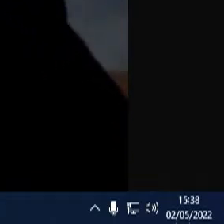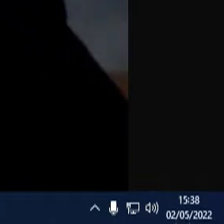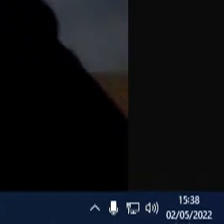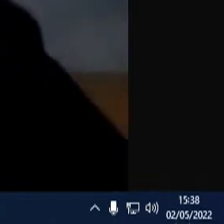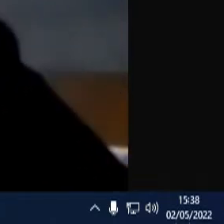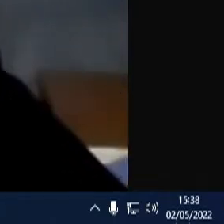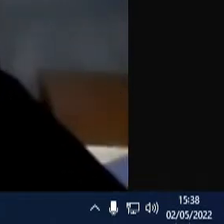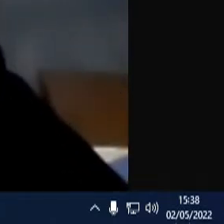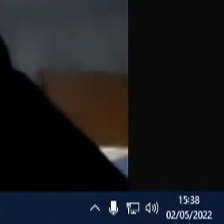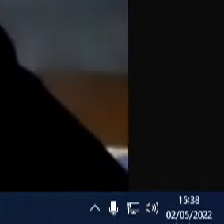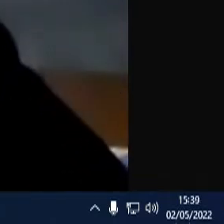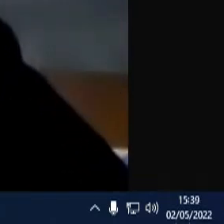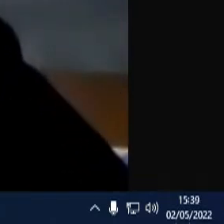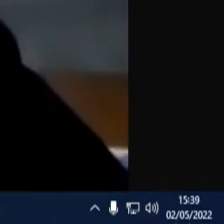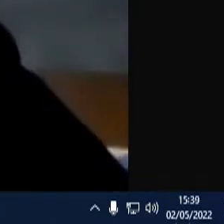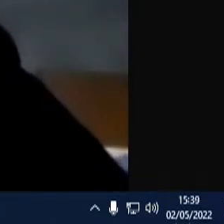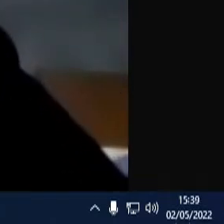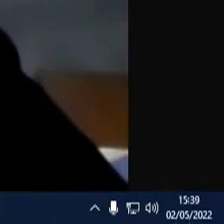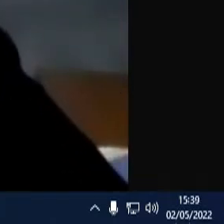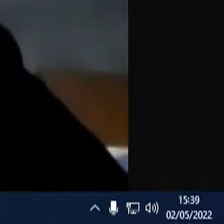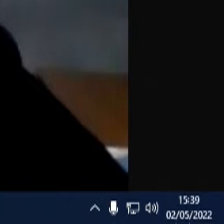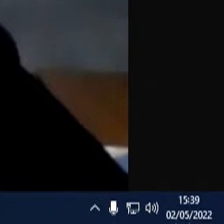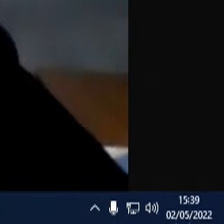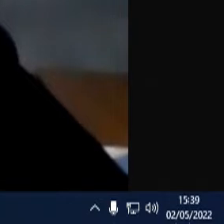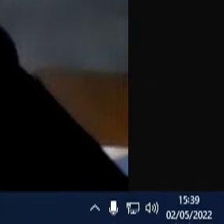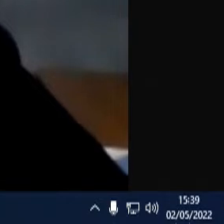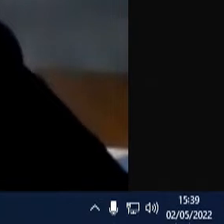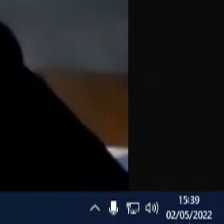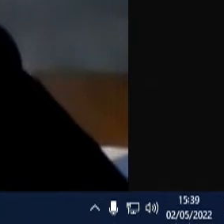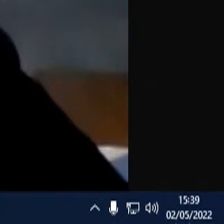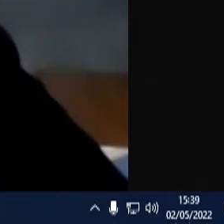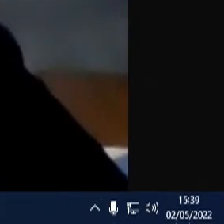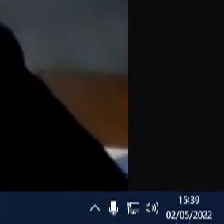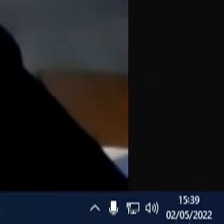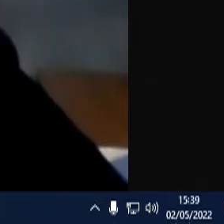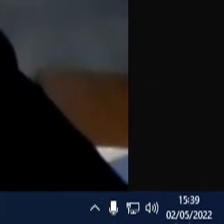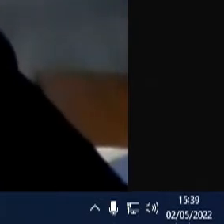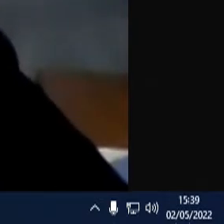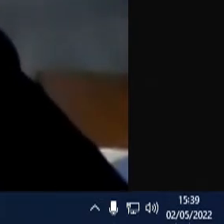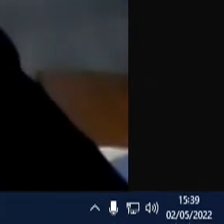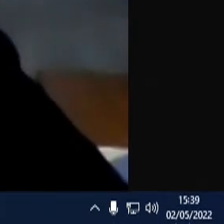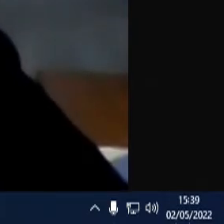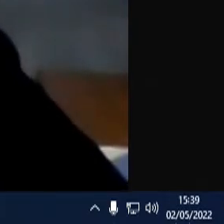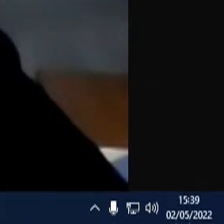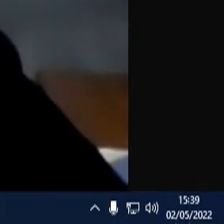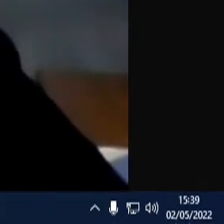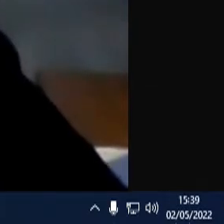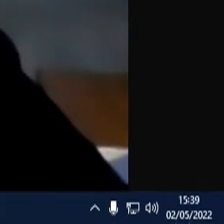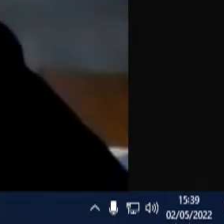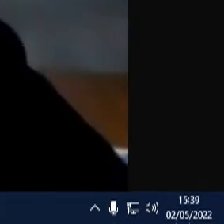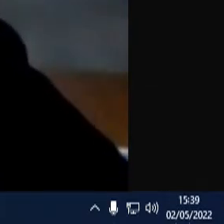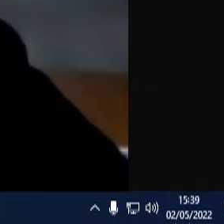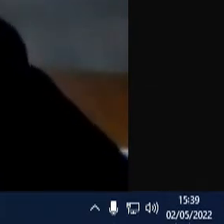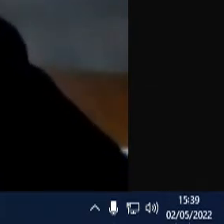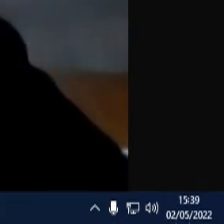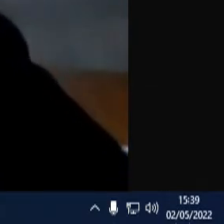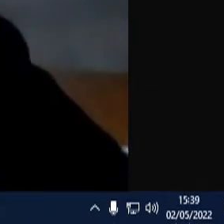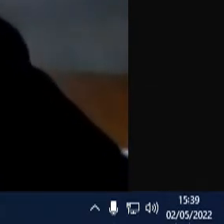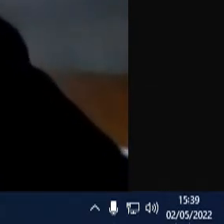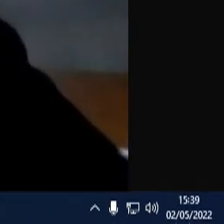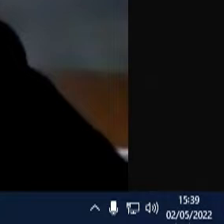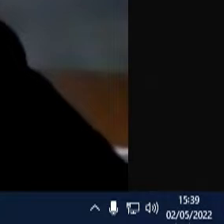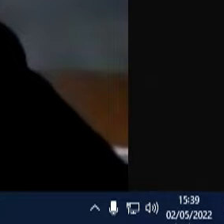para morar dentro do centro. E o desafio hoje da prefeitura e dos técnicos é que como que a gente traz